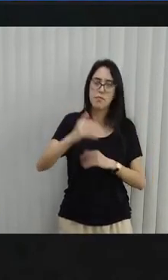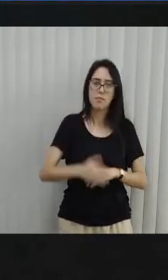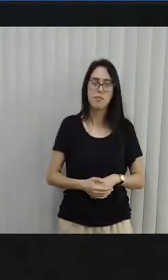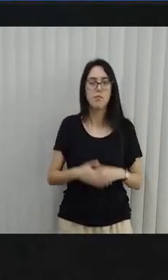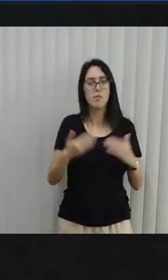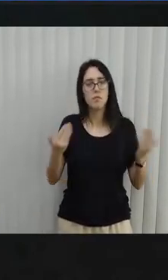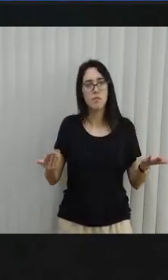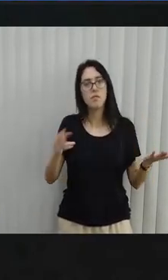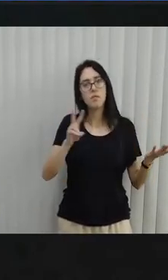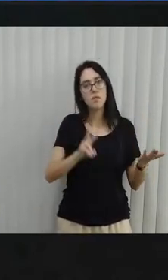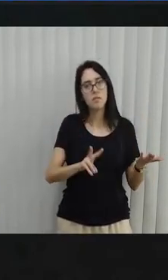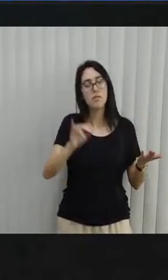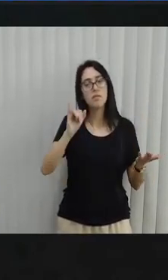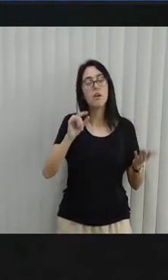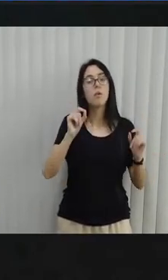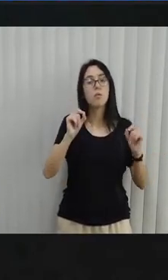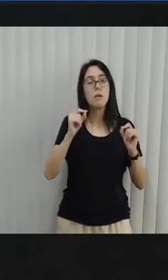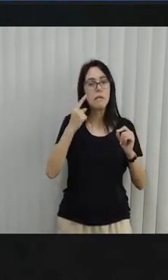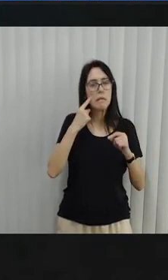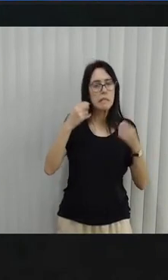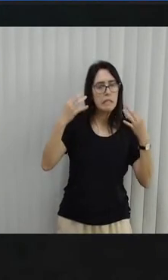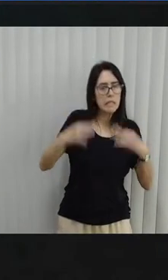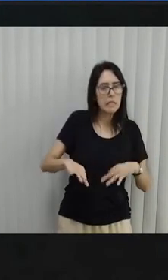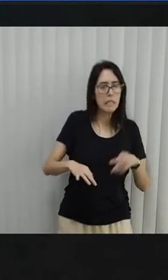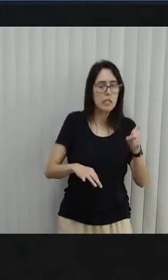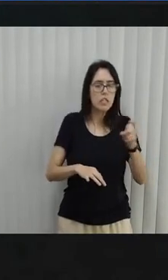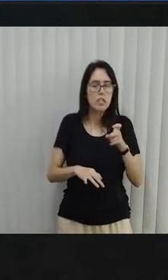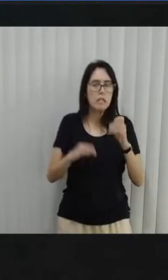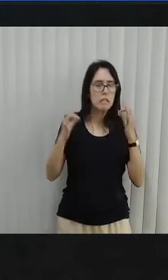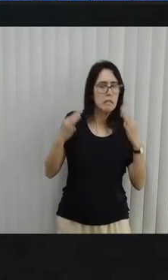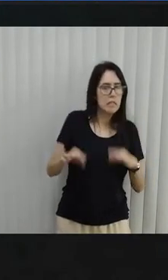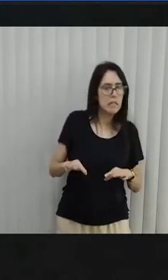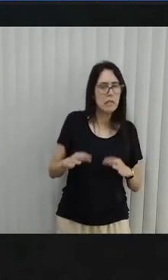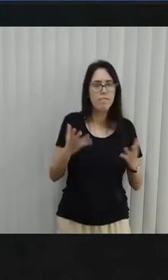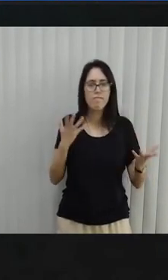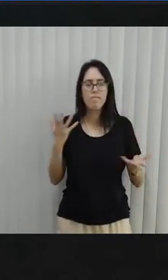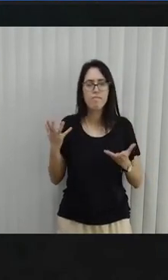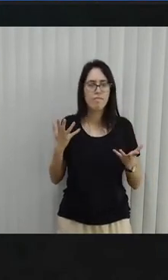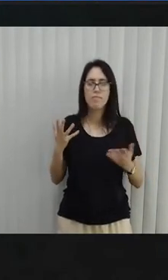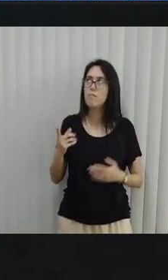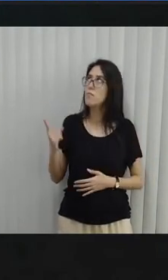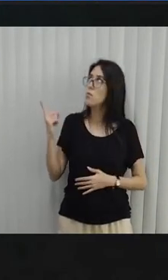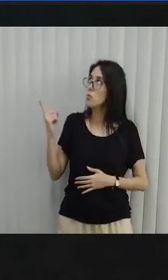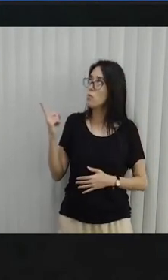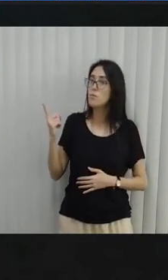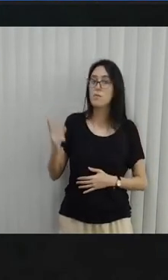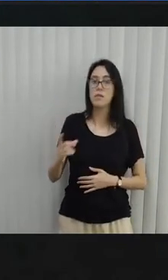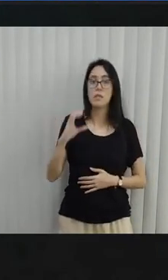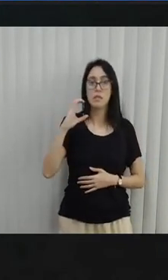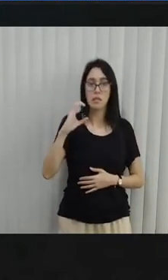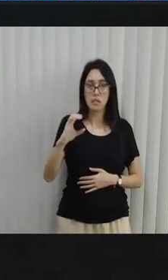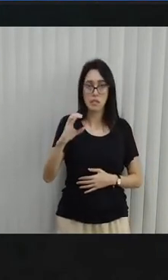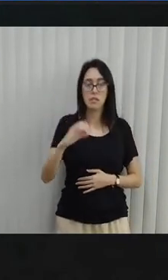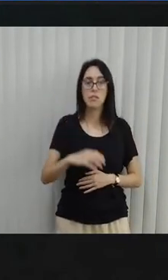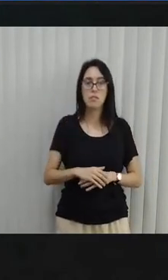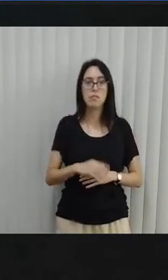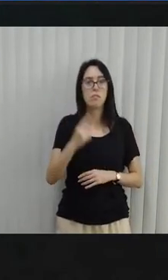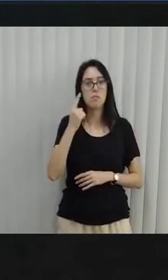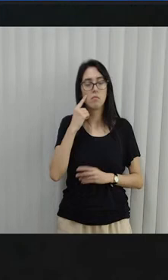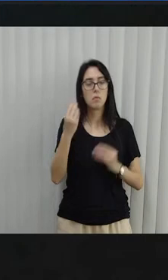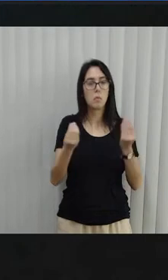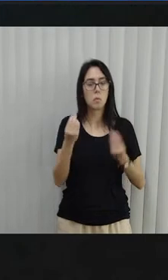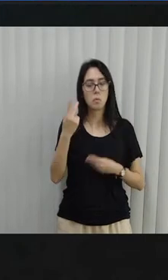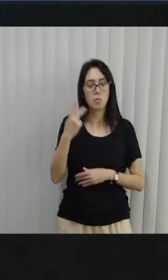fazer a verificação para saber qual é a posição X dele, tá bom? Então, eu vou colocar aqui o C e vamos verificar a posição X dele.